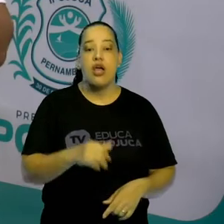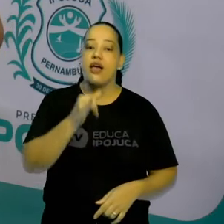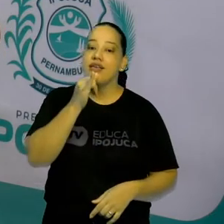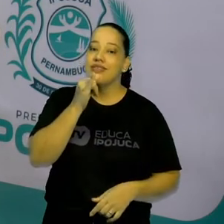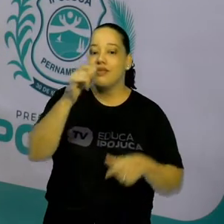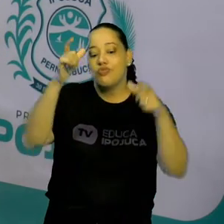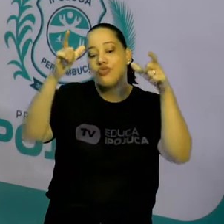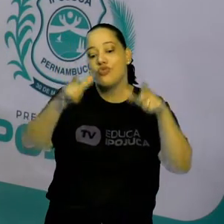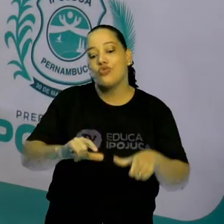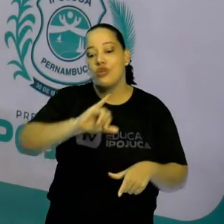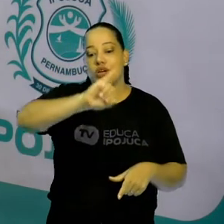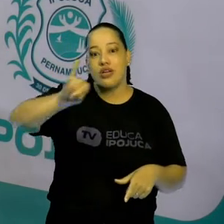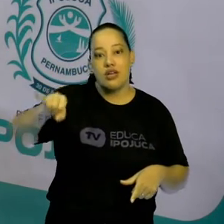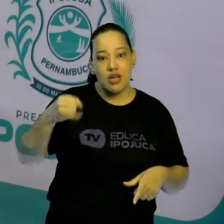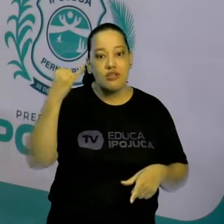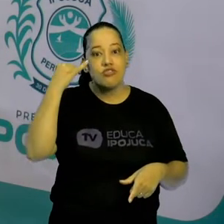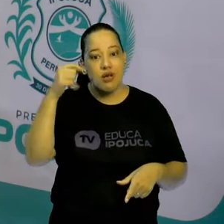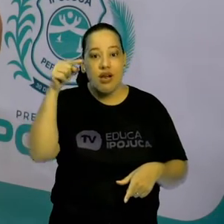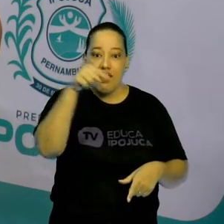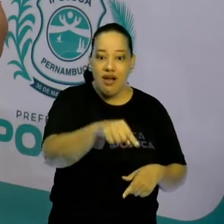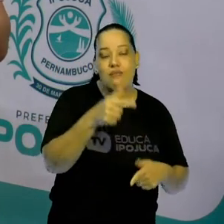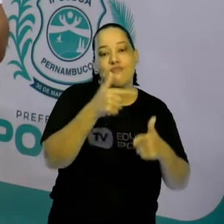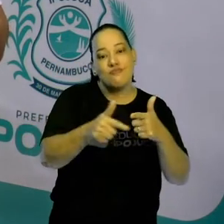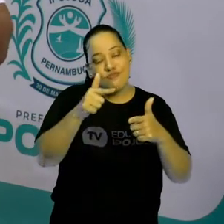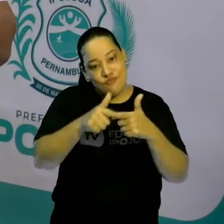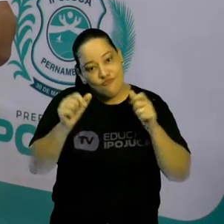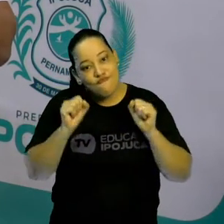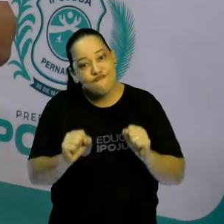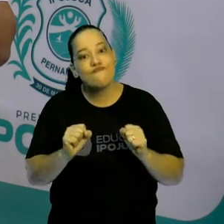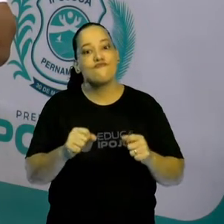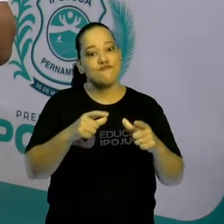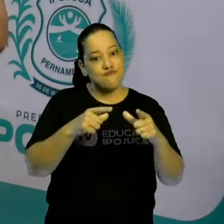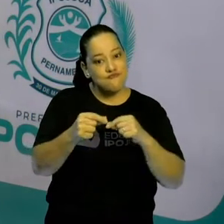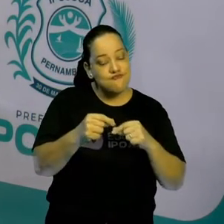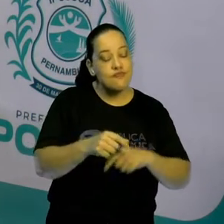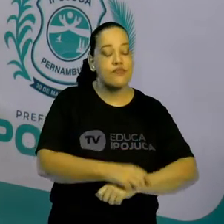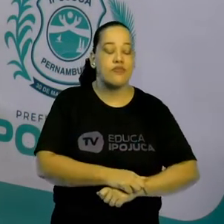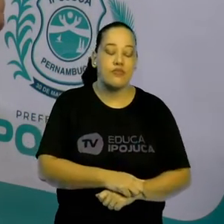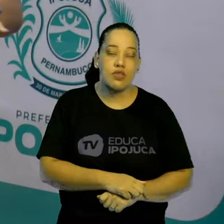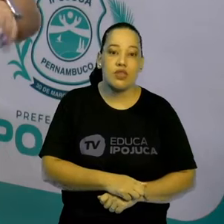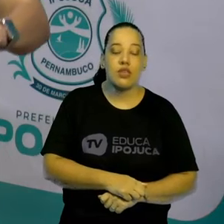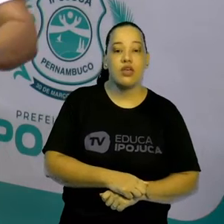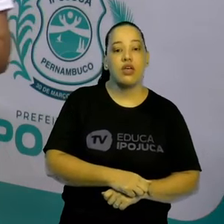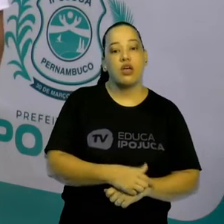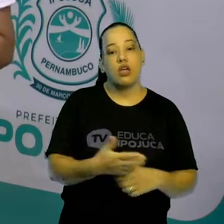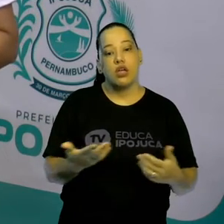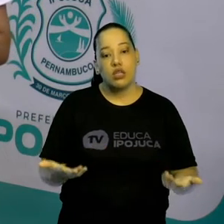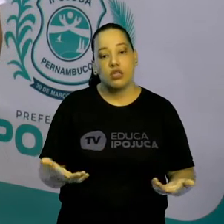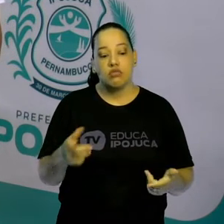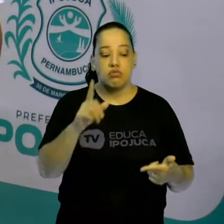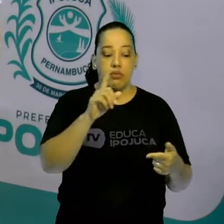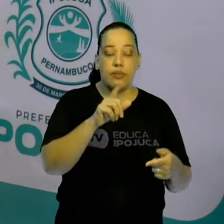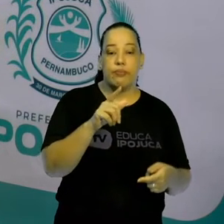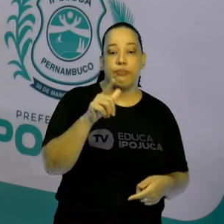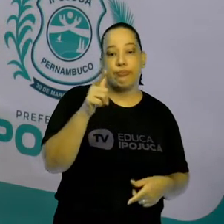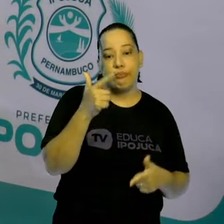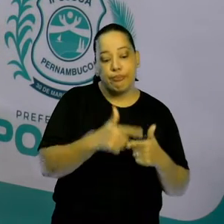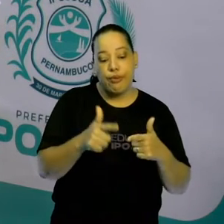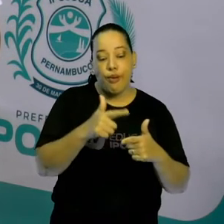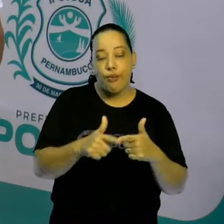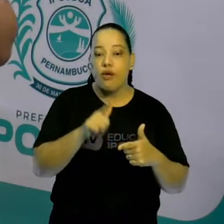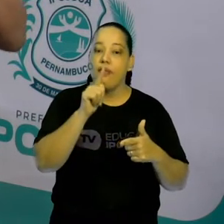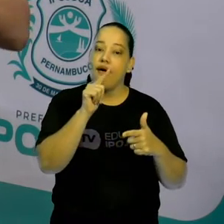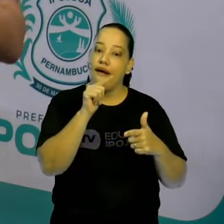por causa de um terremoto. E ela pode ocasionar problemas no meio ambiente aquático por causa